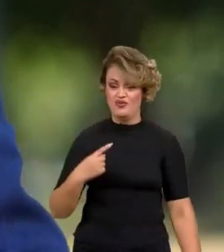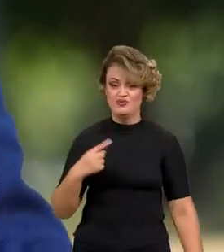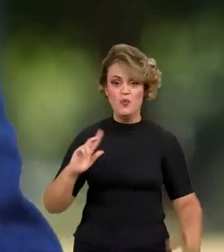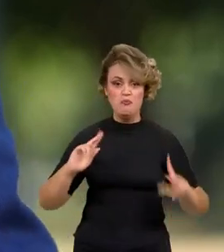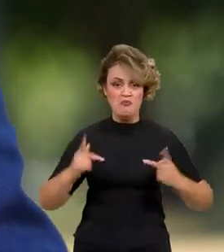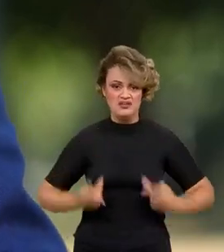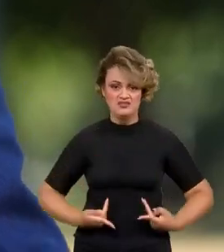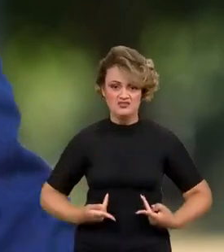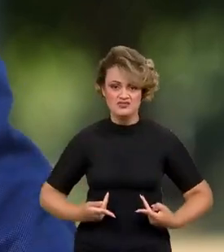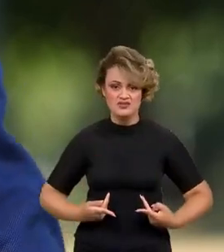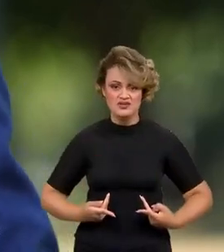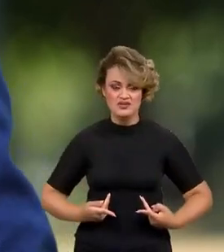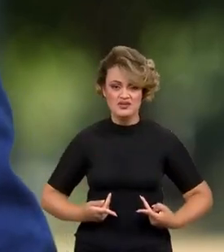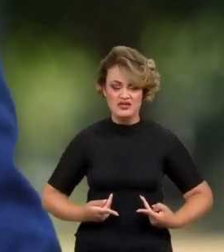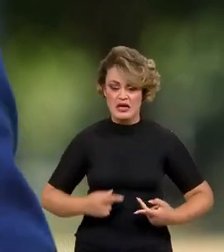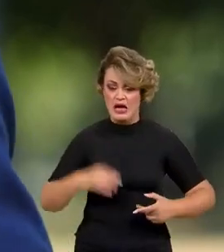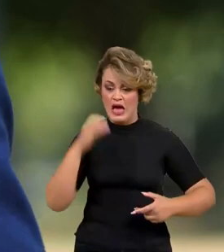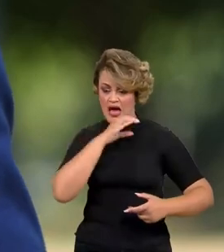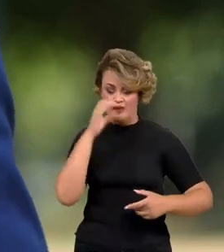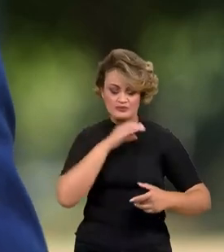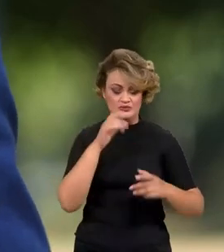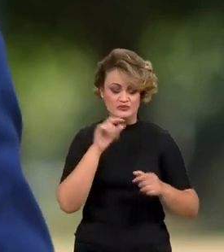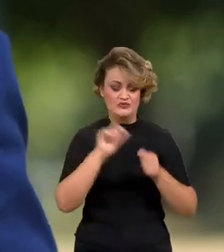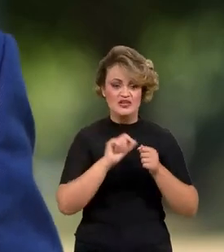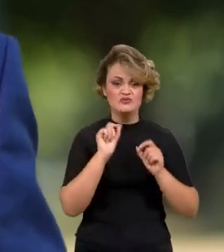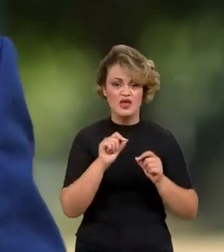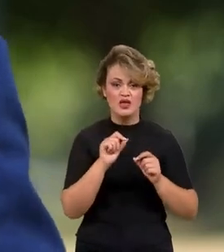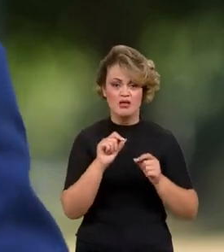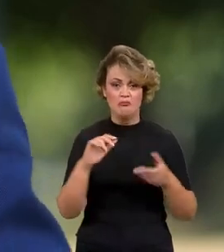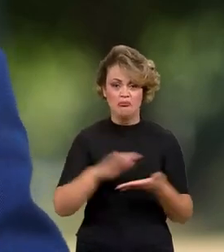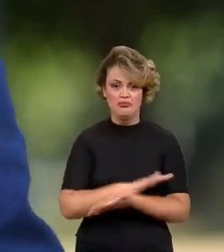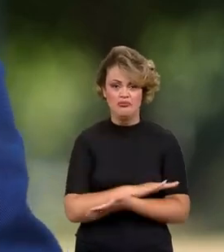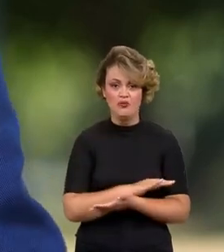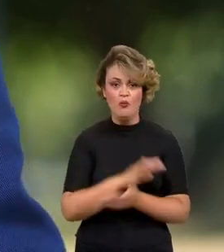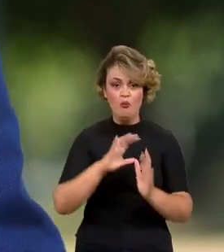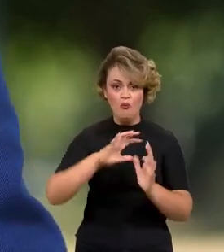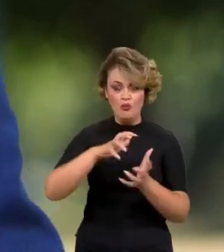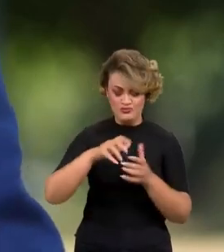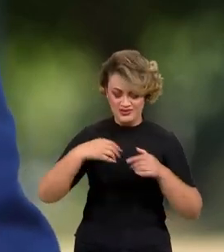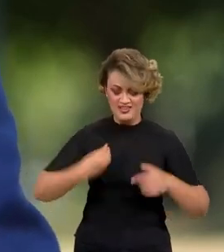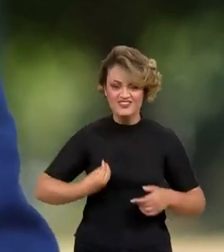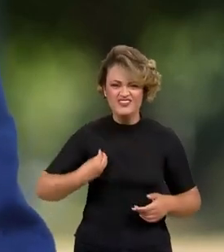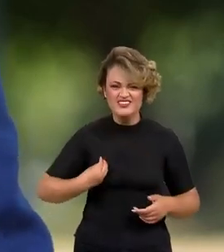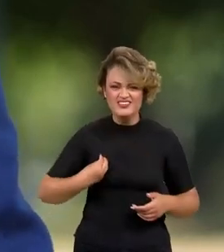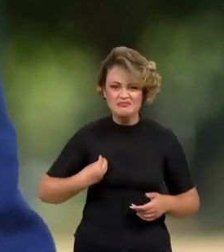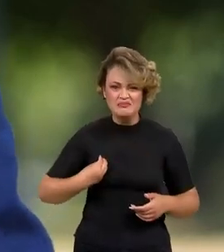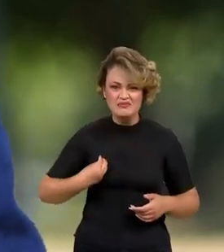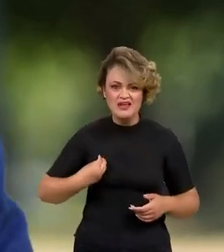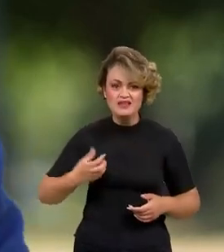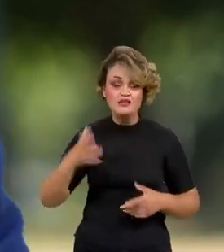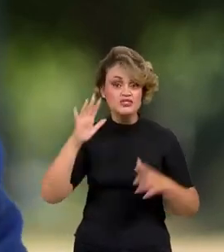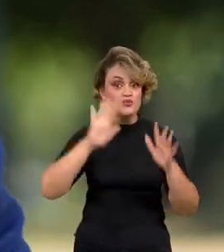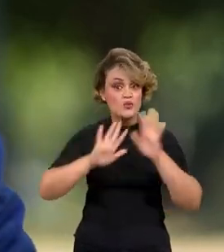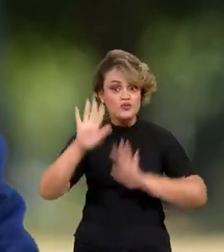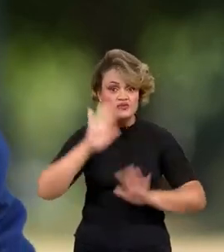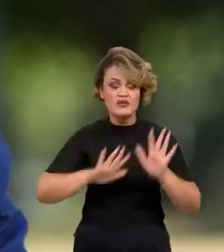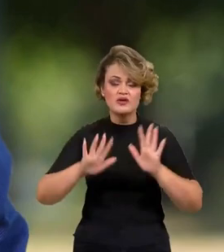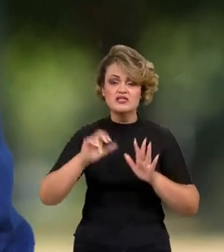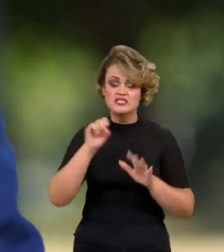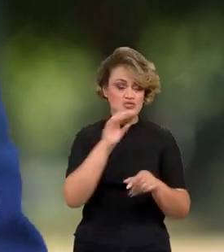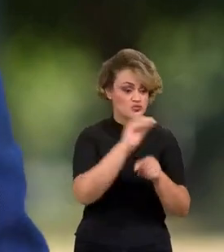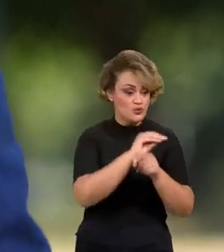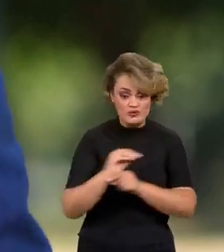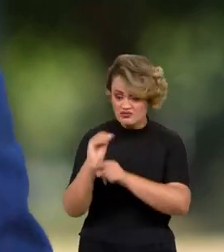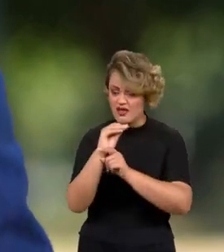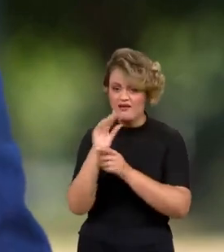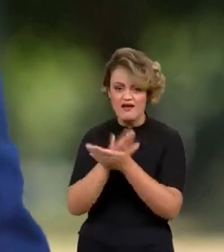de forma muito rápida para destruir o mundo que ele vive ou seja entre a gente não tomar cuidado no planeta se a gente não cuidar da nossa